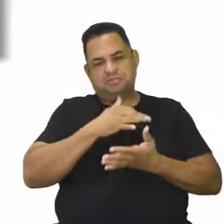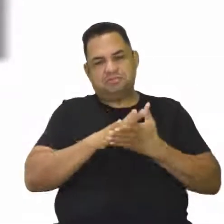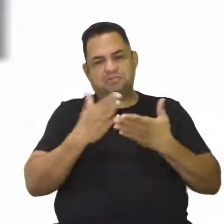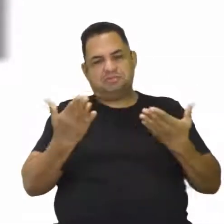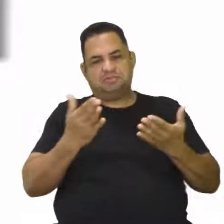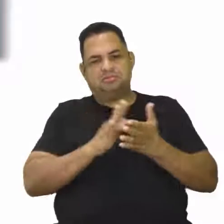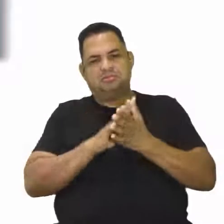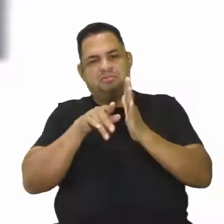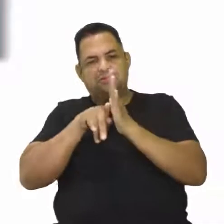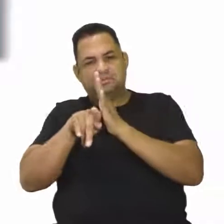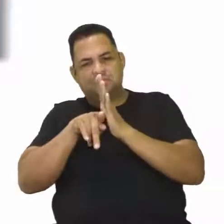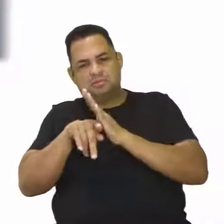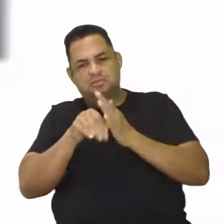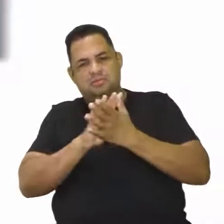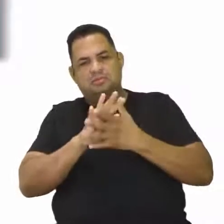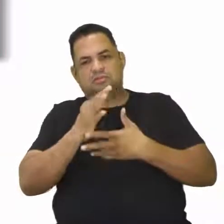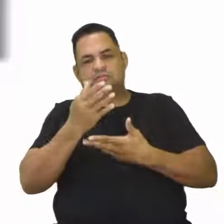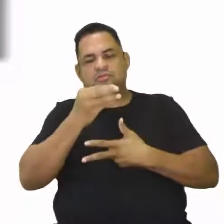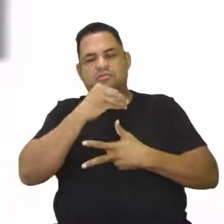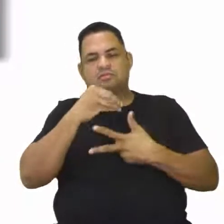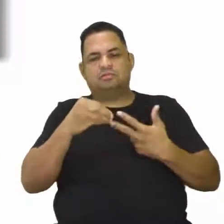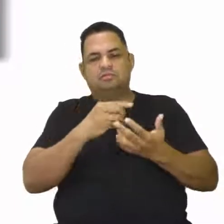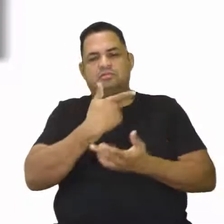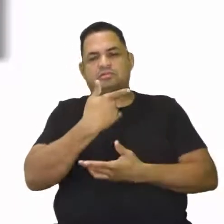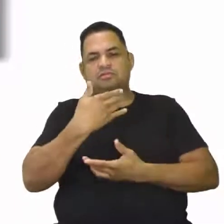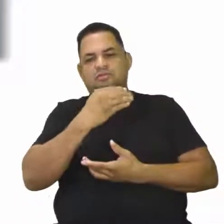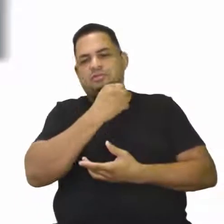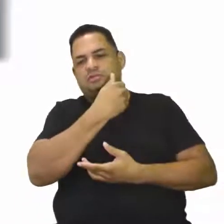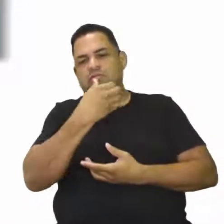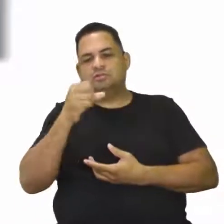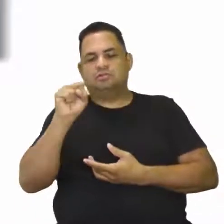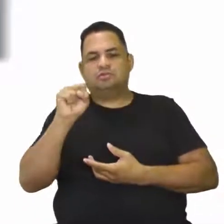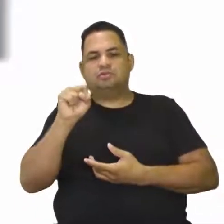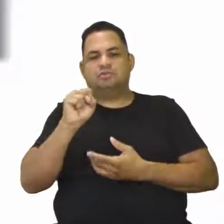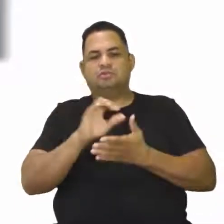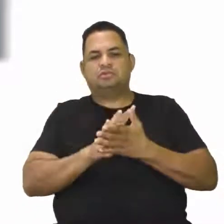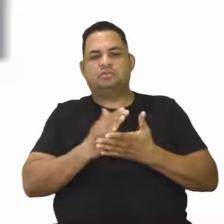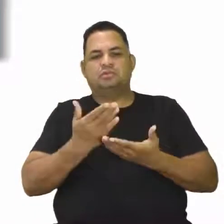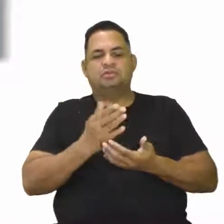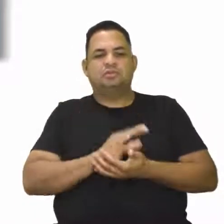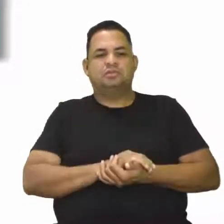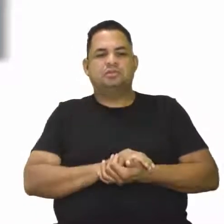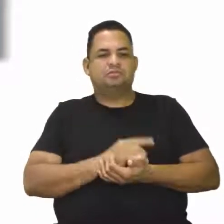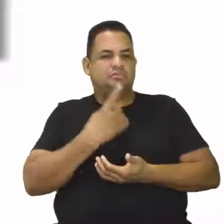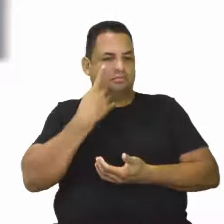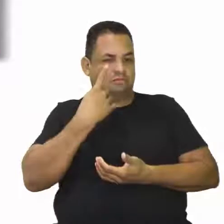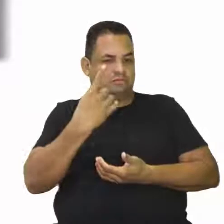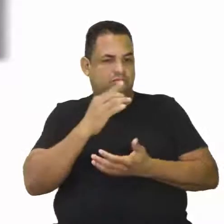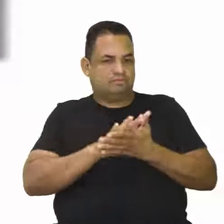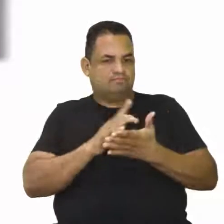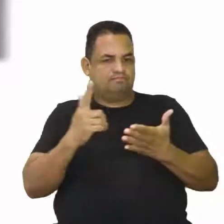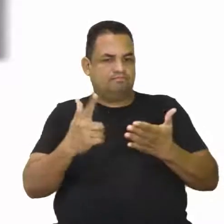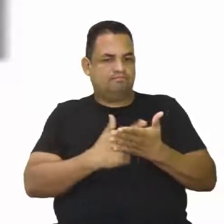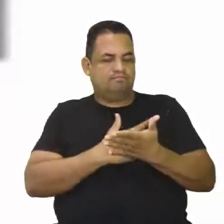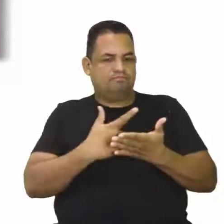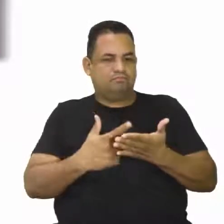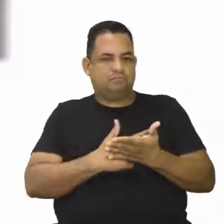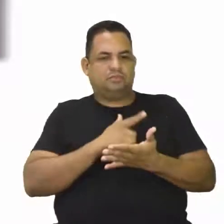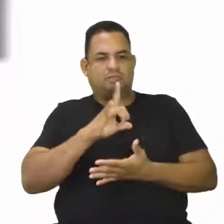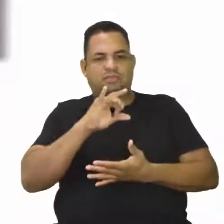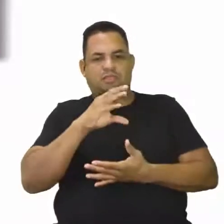uma análise do Enem de 2018. Vamos ver um pouquinho do livro La